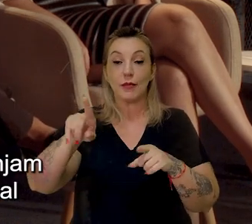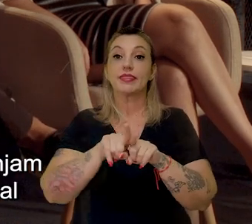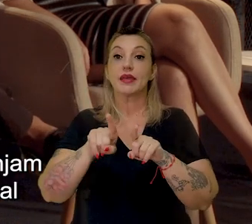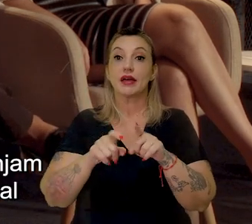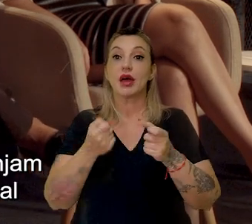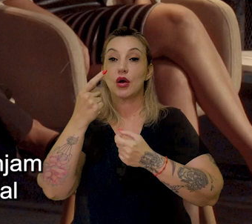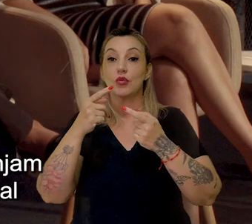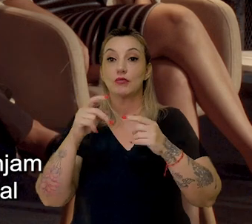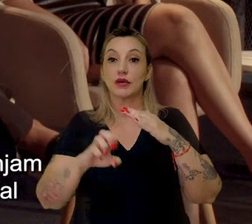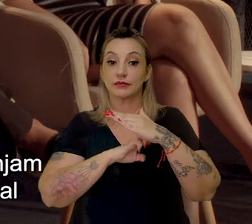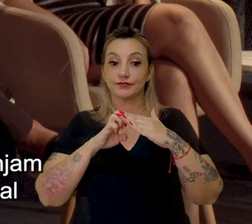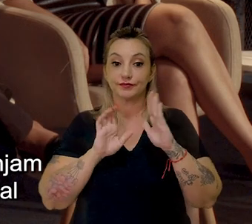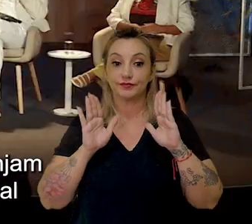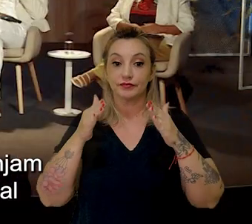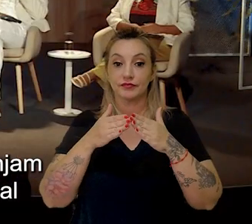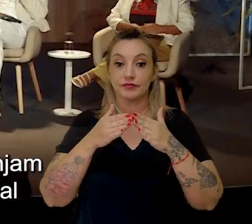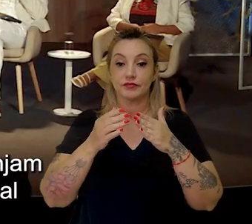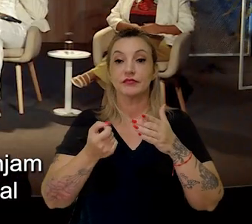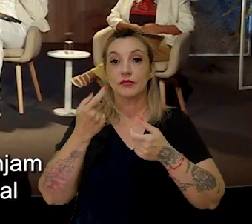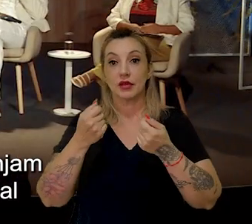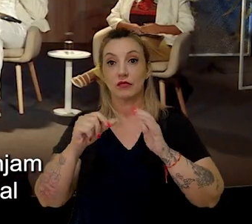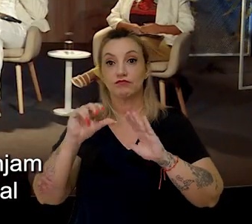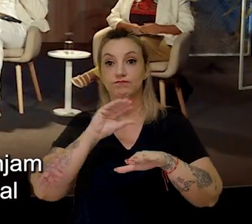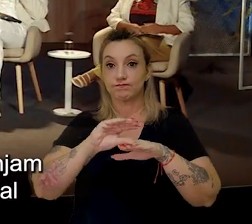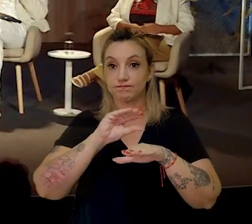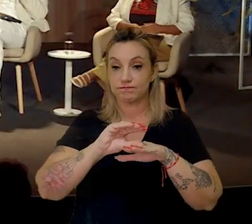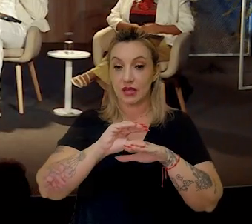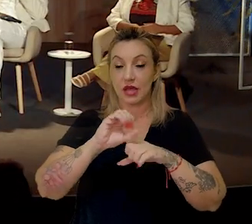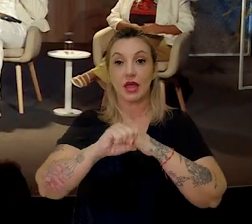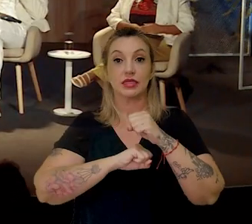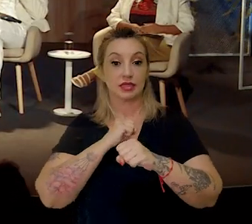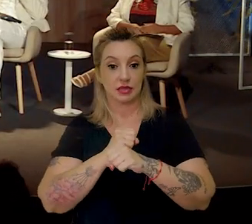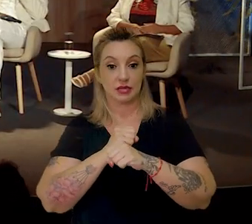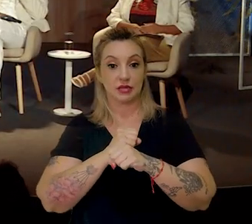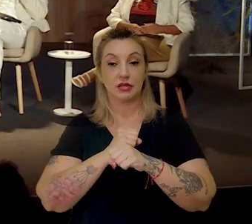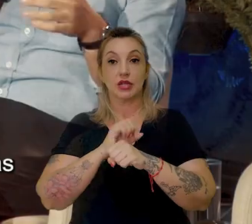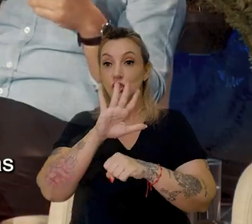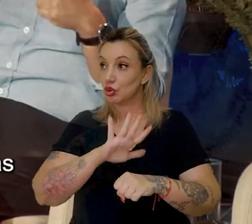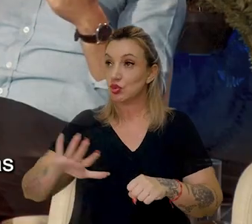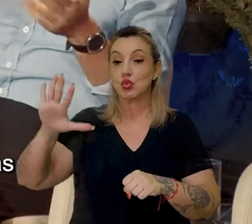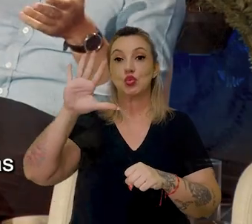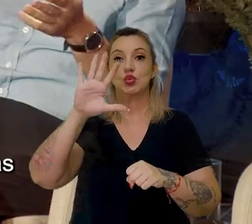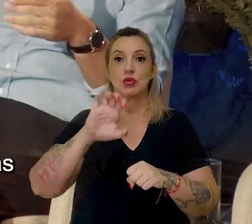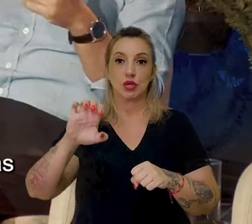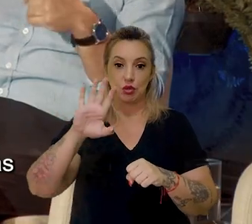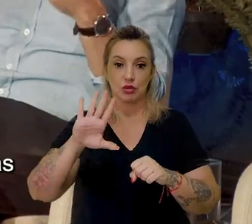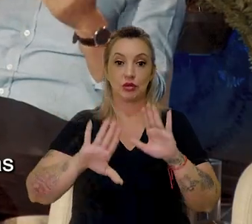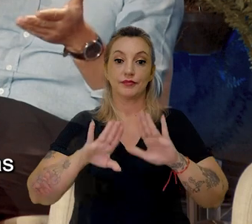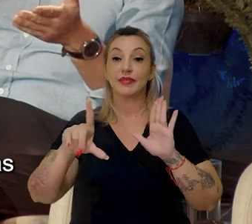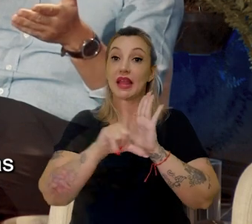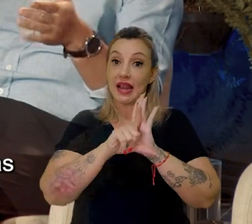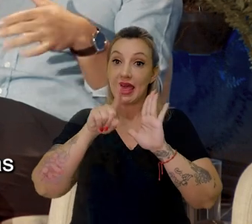também algumas empresas que atinjam algum tipo de receita faturamento anual eh no mercado europeu embora essas leis sejam